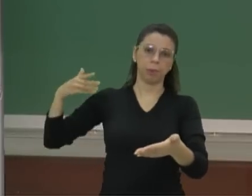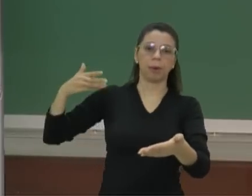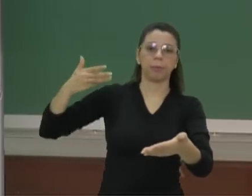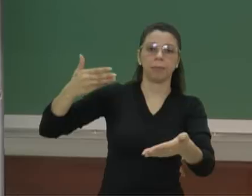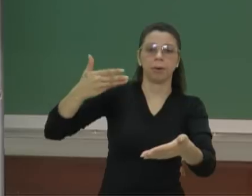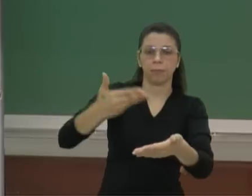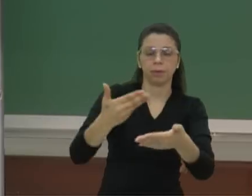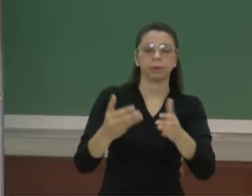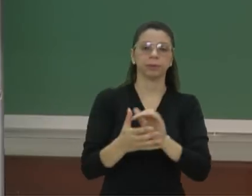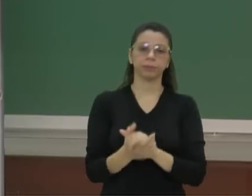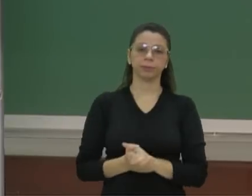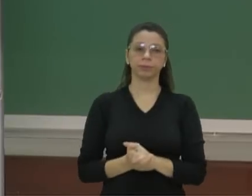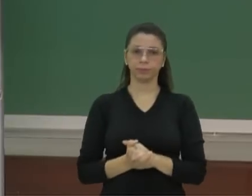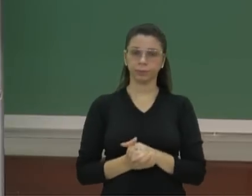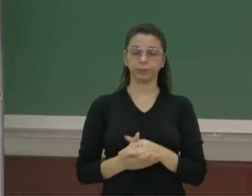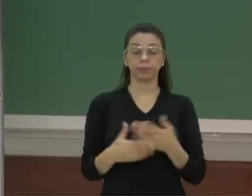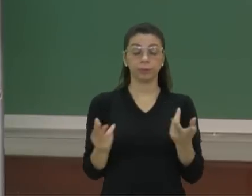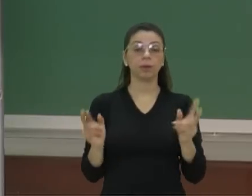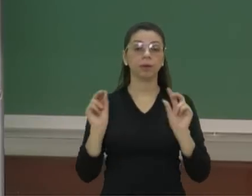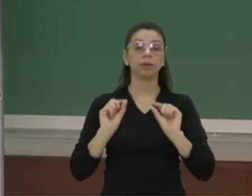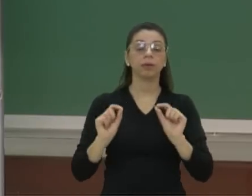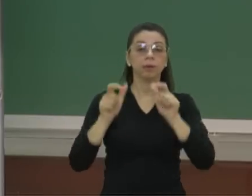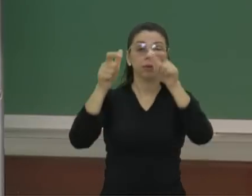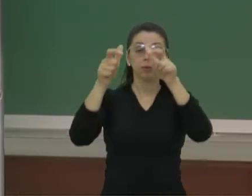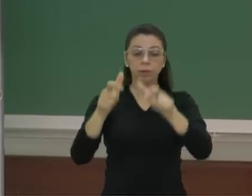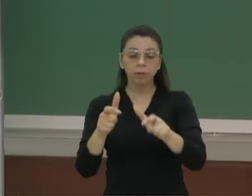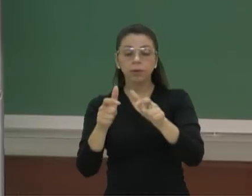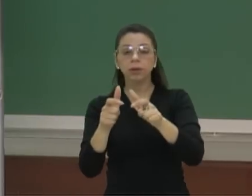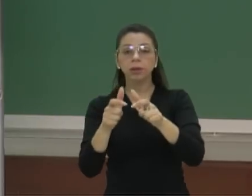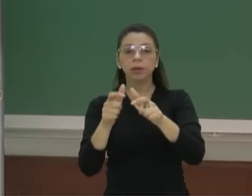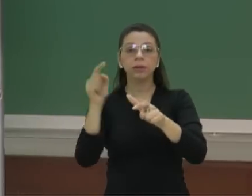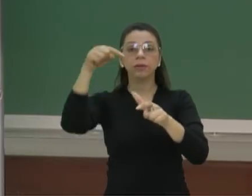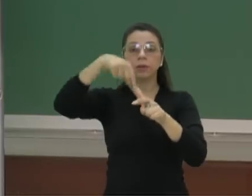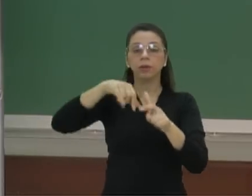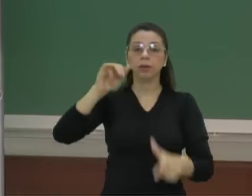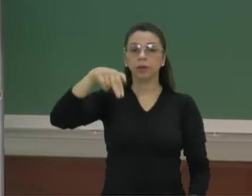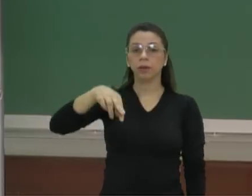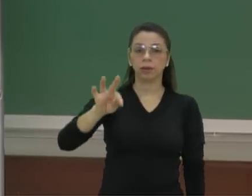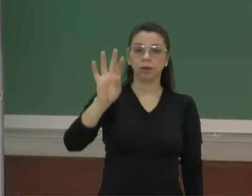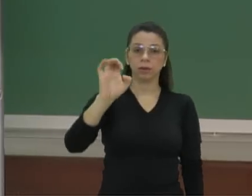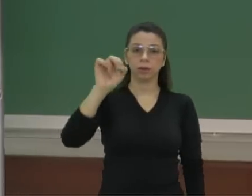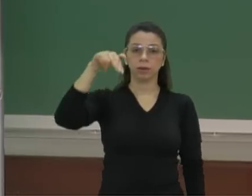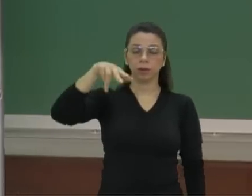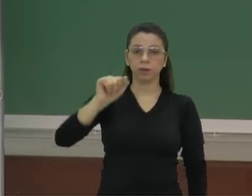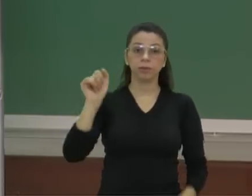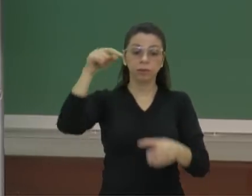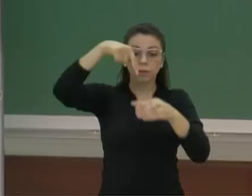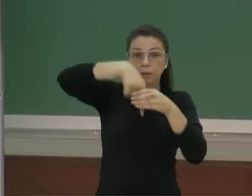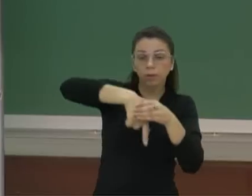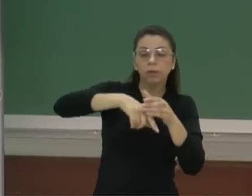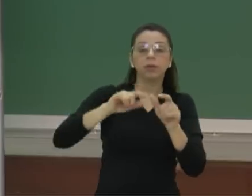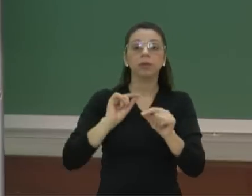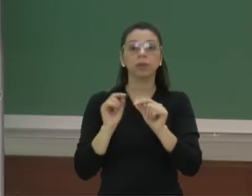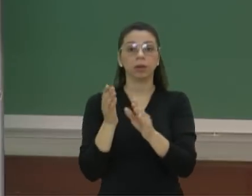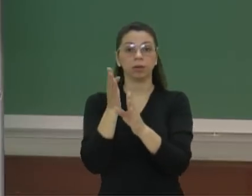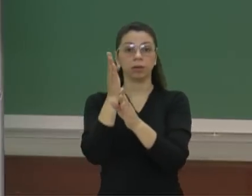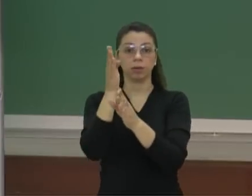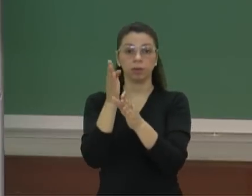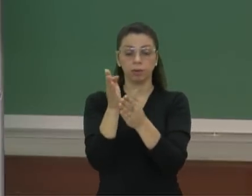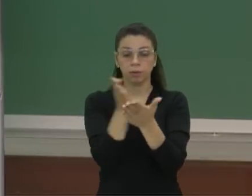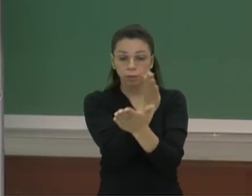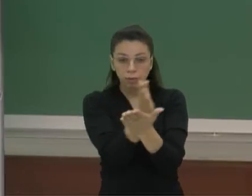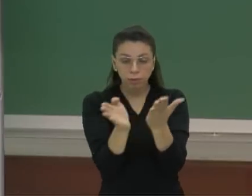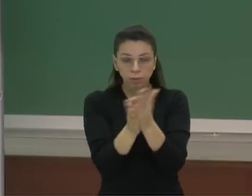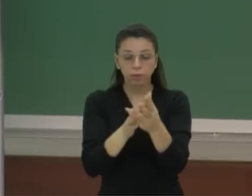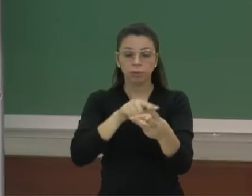relação com isso. Então, em qual região da orelha interna? Então, o legal desse exercício é que você tinha que saber a divisão da nossa orelha